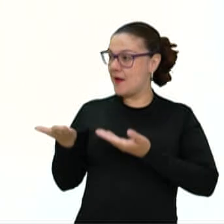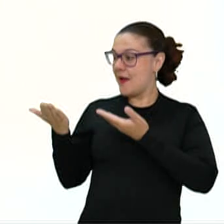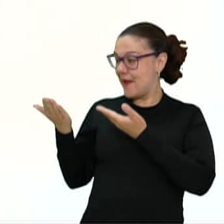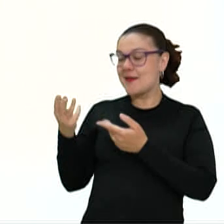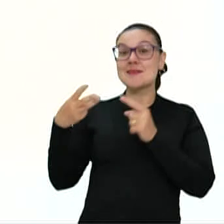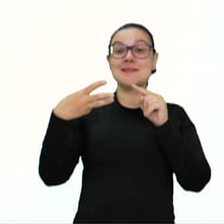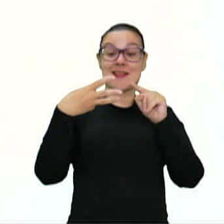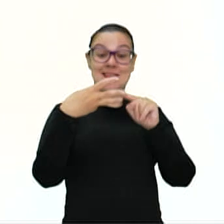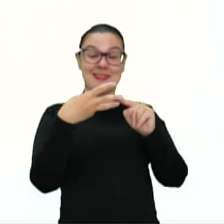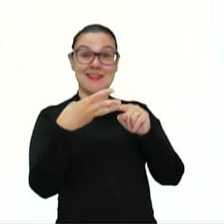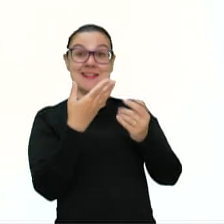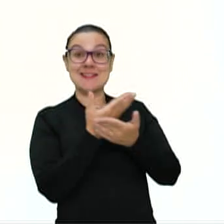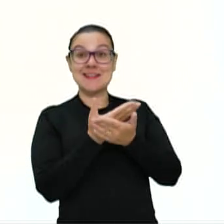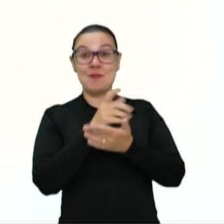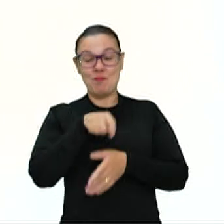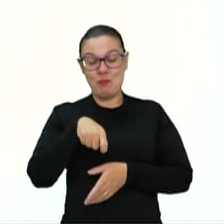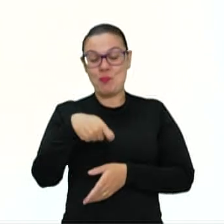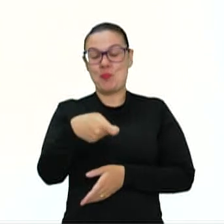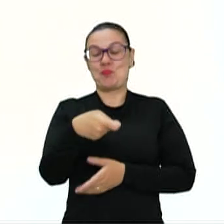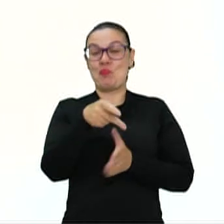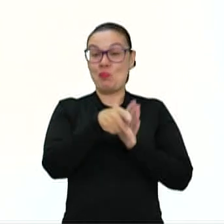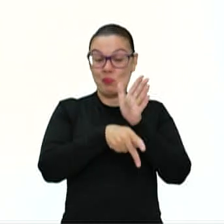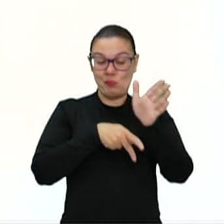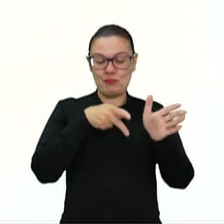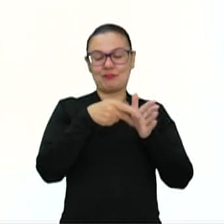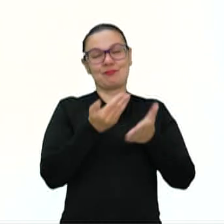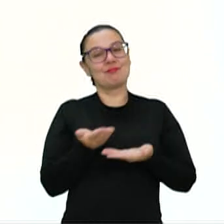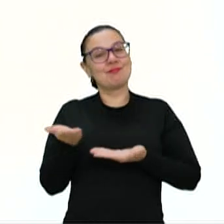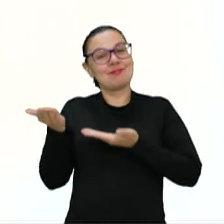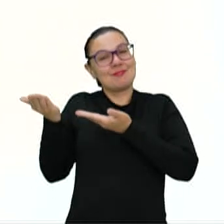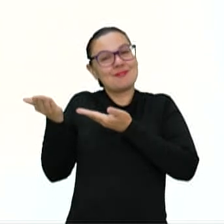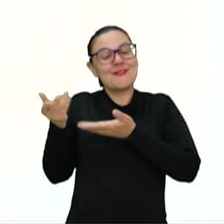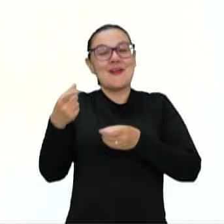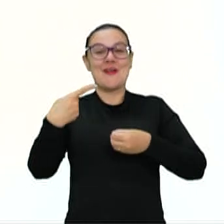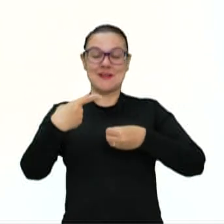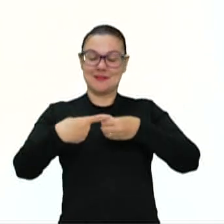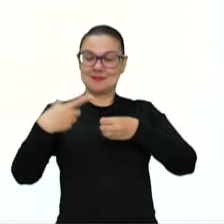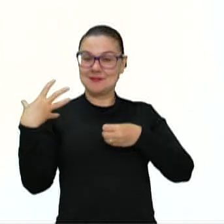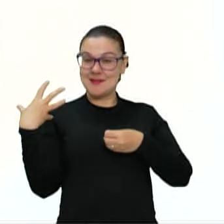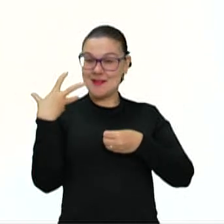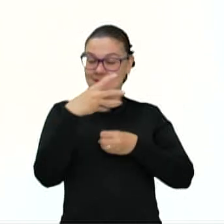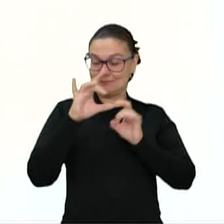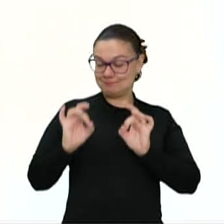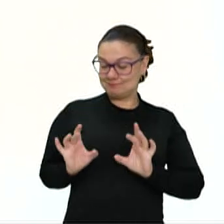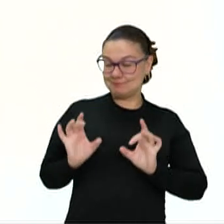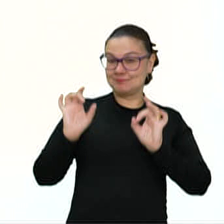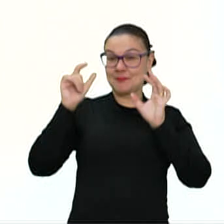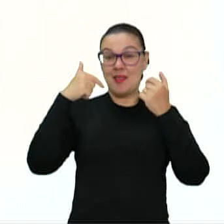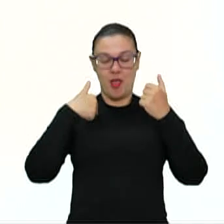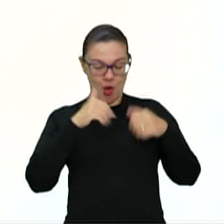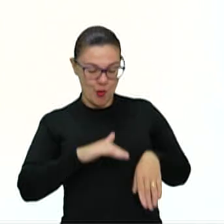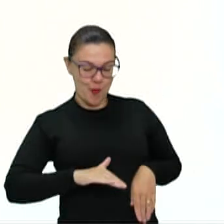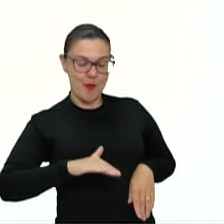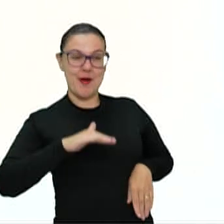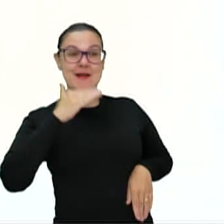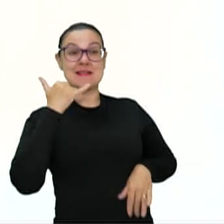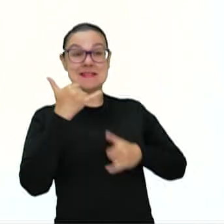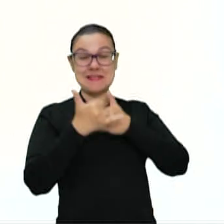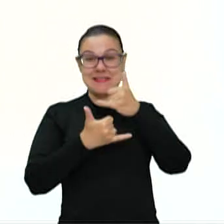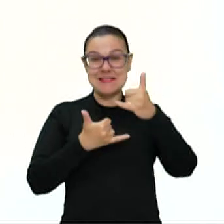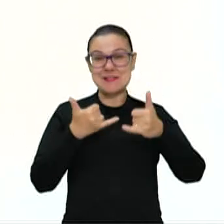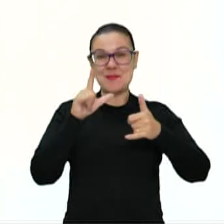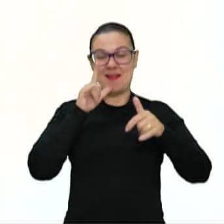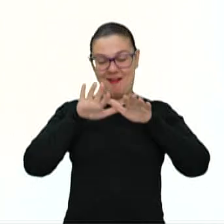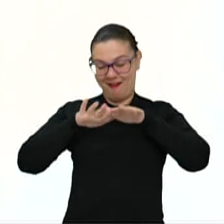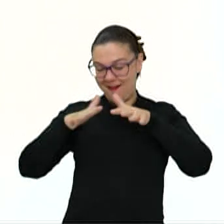nossa terceira aula falando de Paranaguá, né? Olha que coisa linda aqui, que lugar especial. Eu cresci aqui brincando por